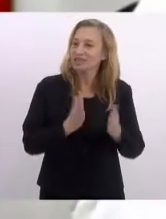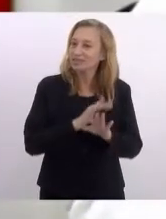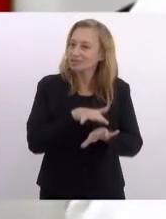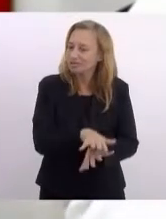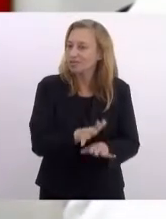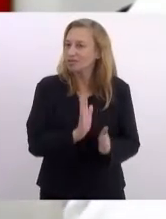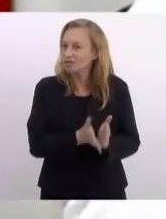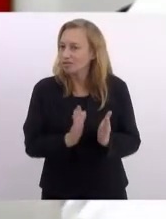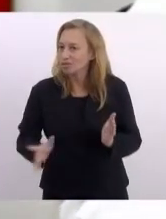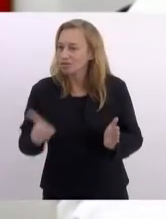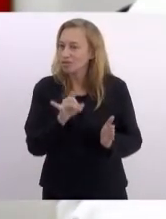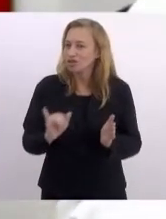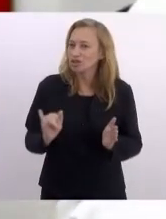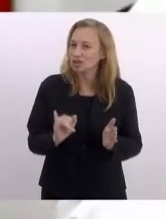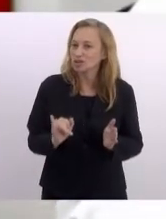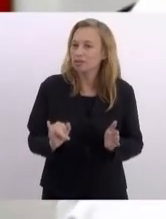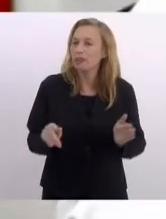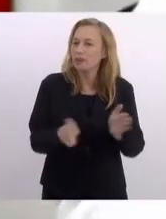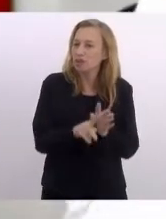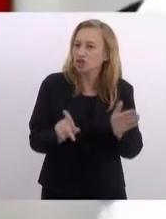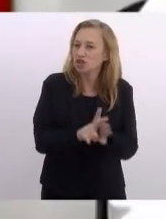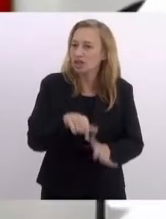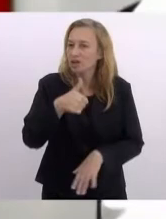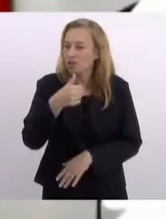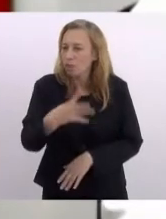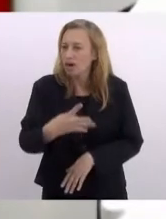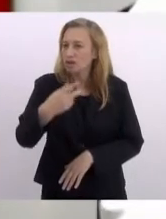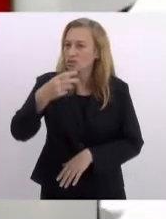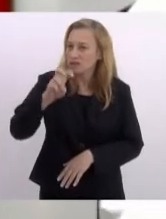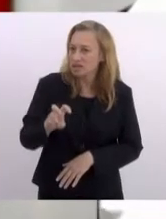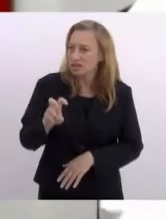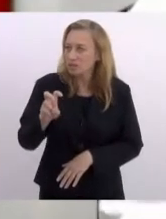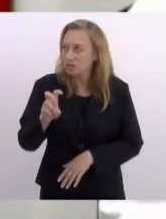do dia do projeto de lei